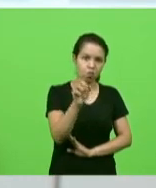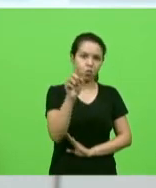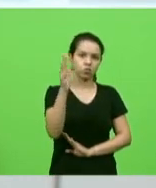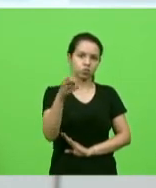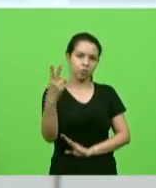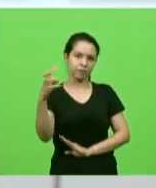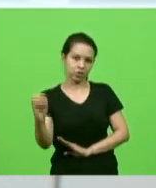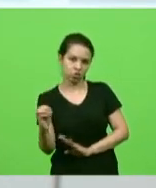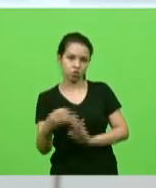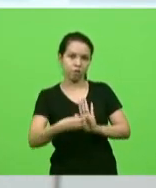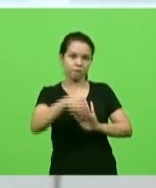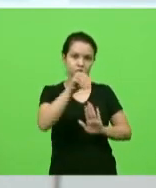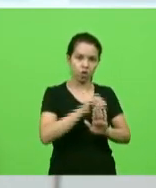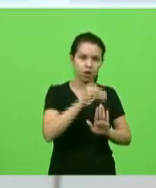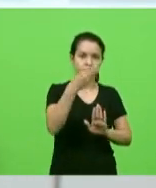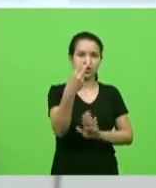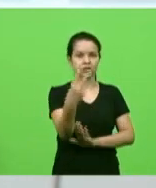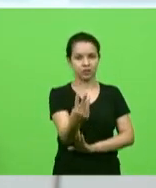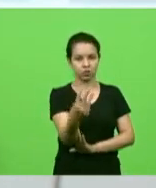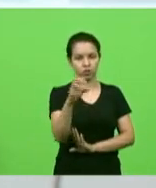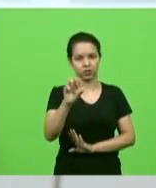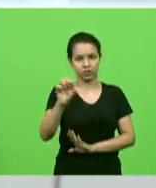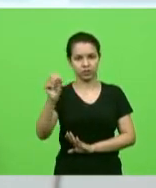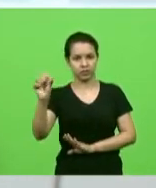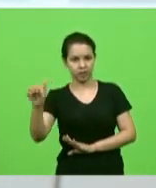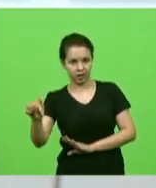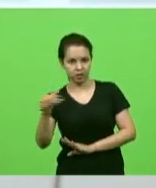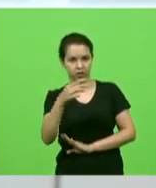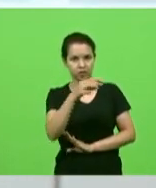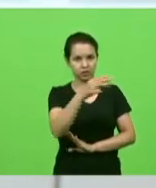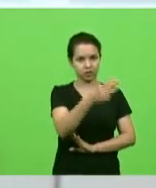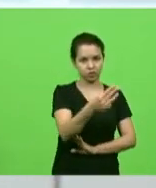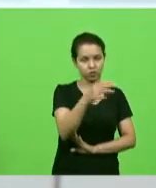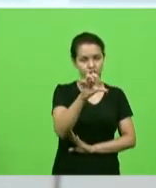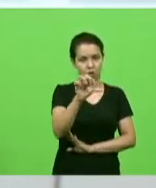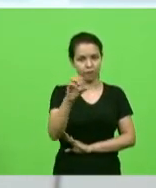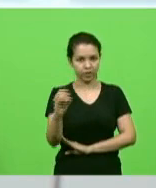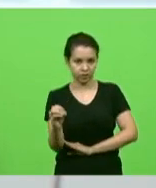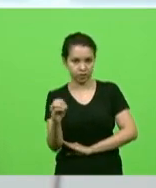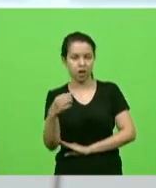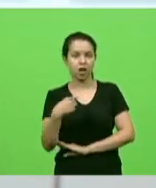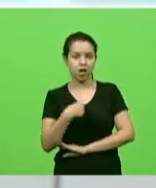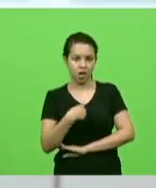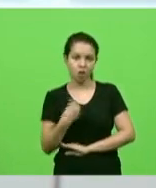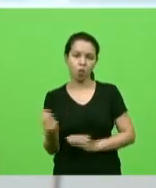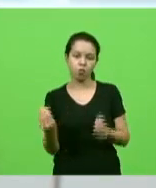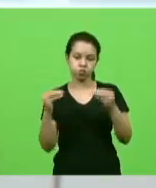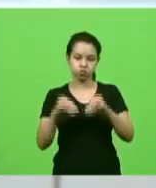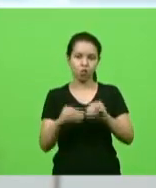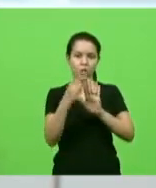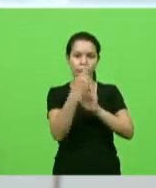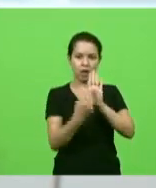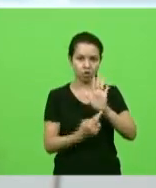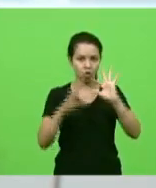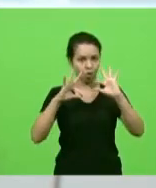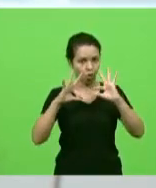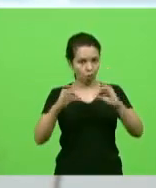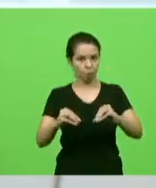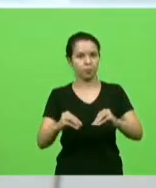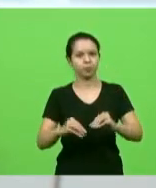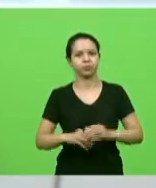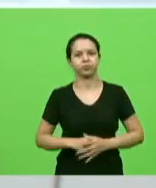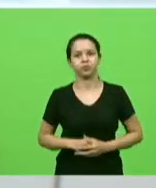as folhas 387 390 que farei constar do o completo do